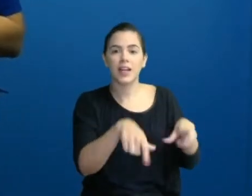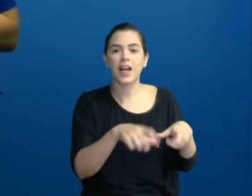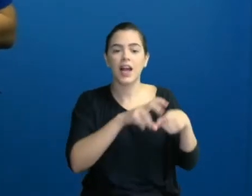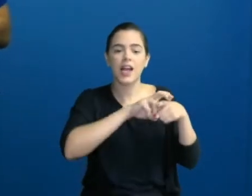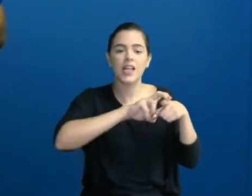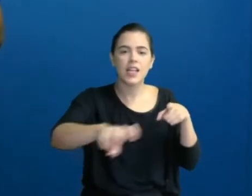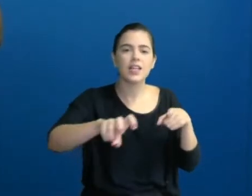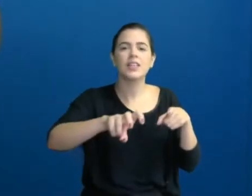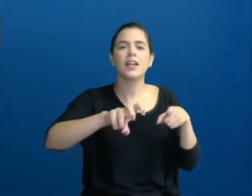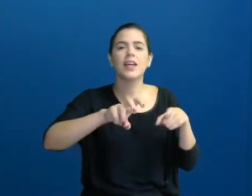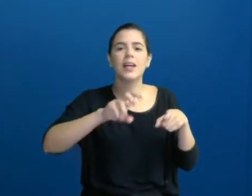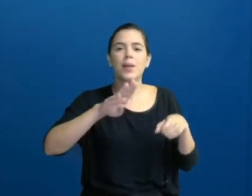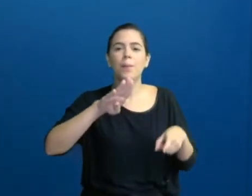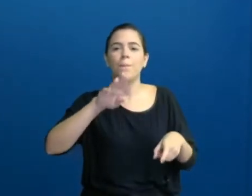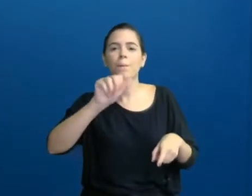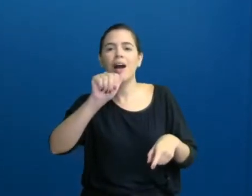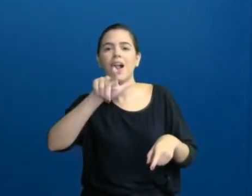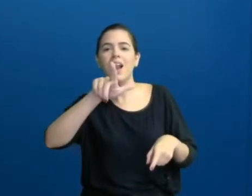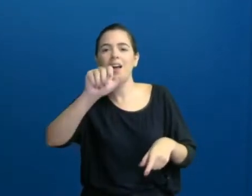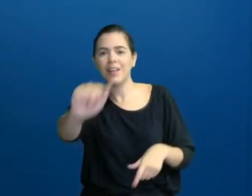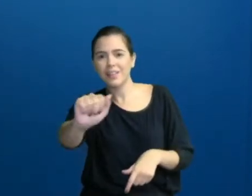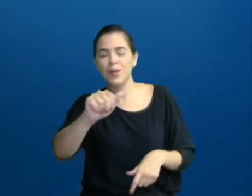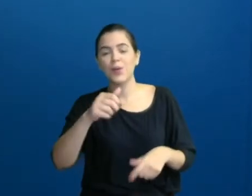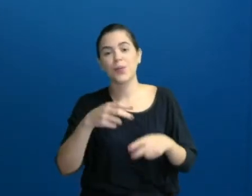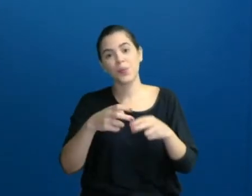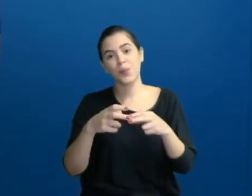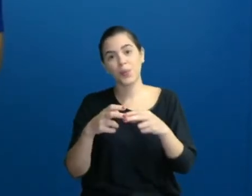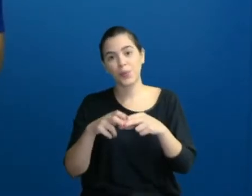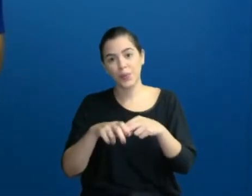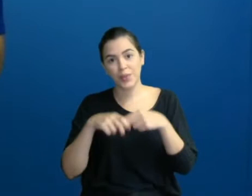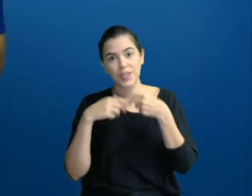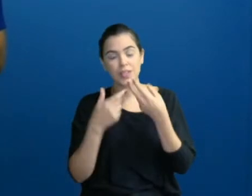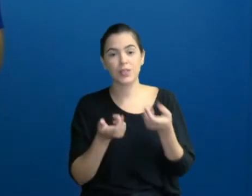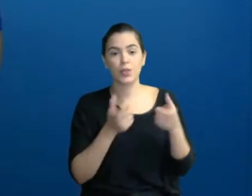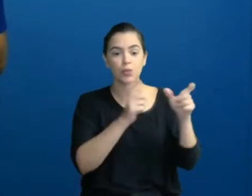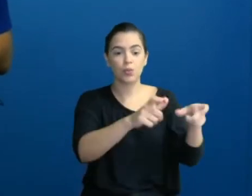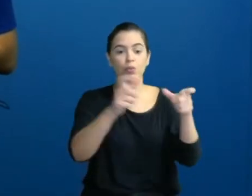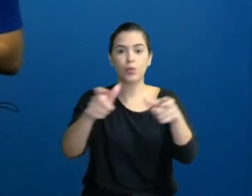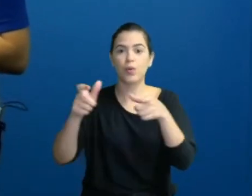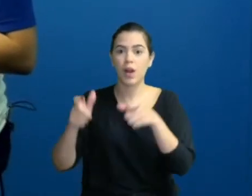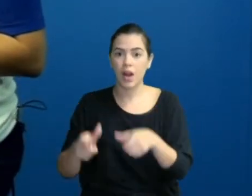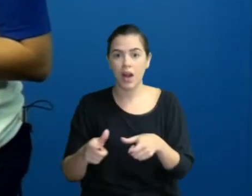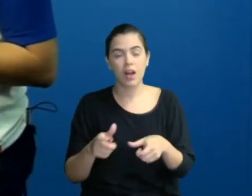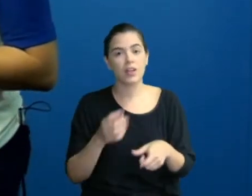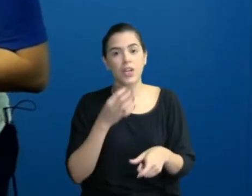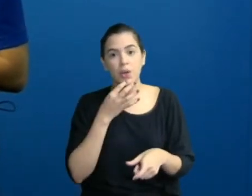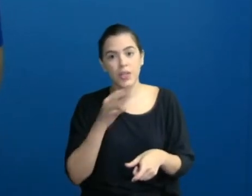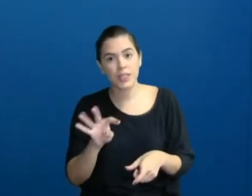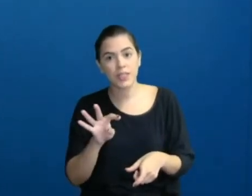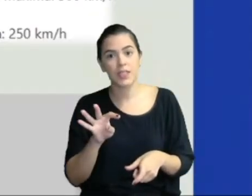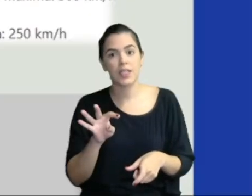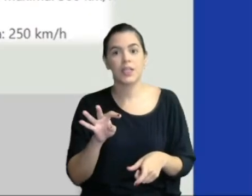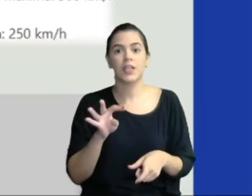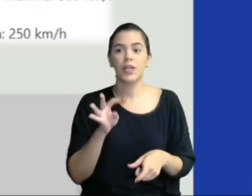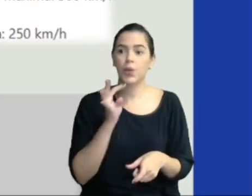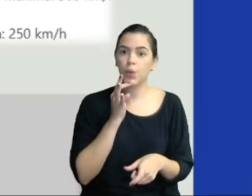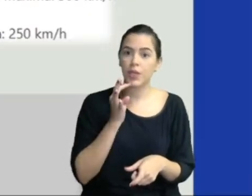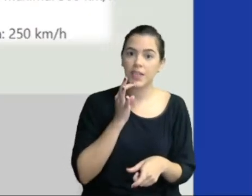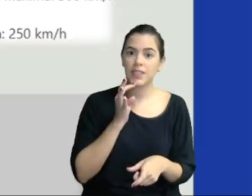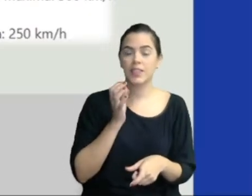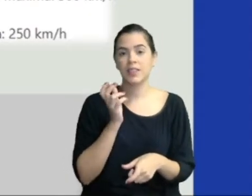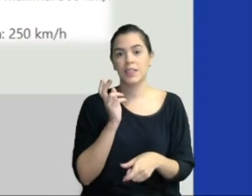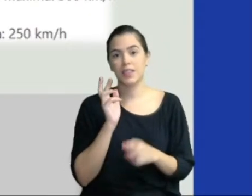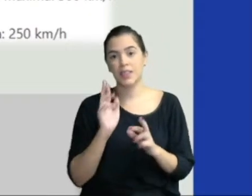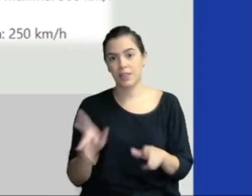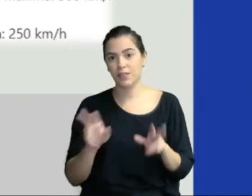transporte de trem-bala. E aí, por isso, nem todos os outros locais você vai conhecer ele como trem-bala, vai conhecer ele como trem de alta